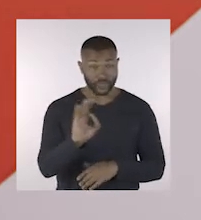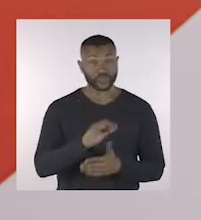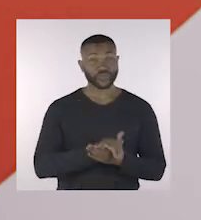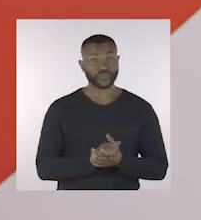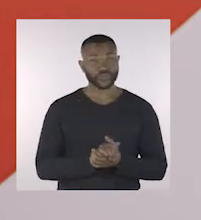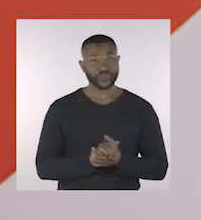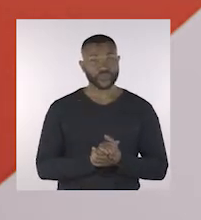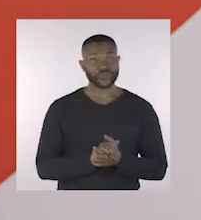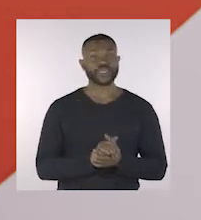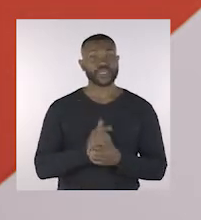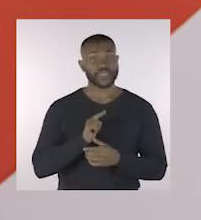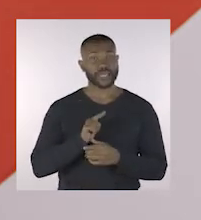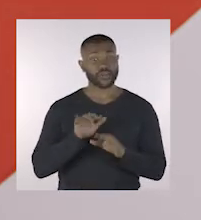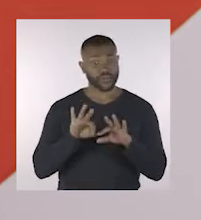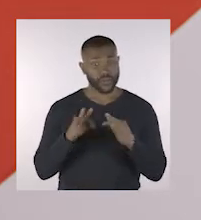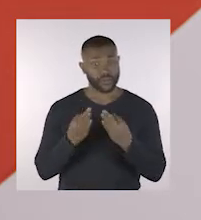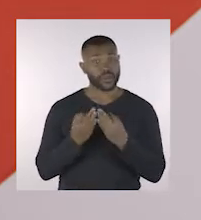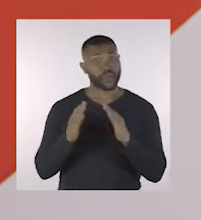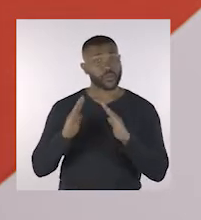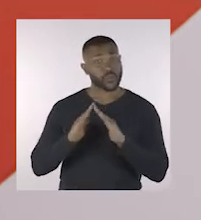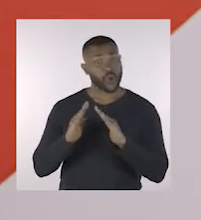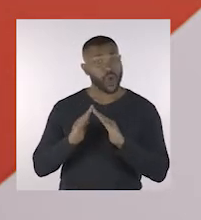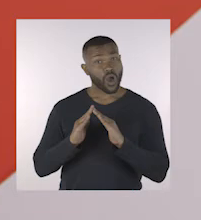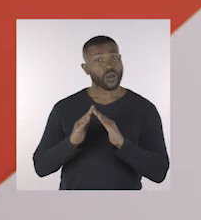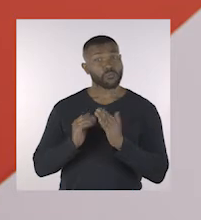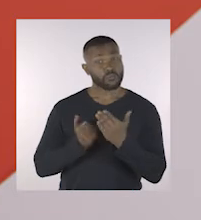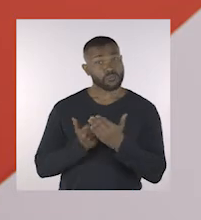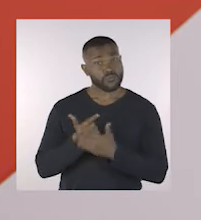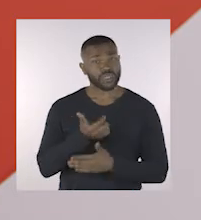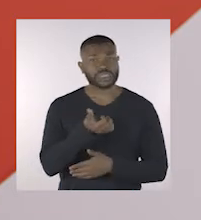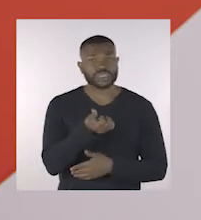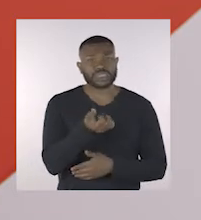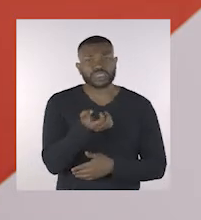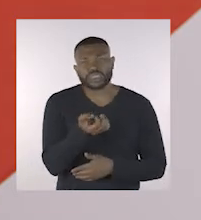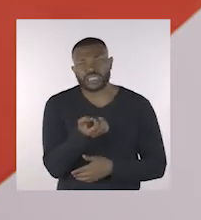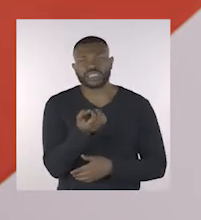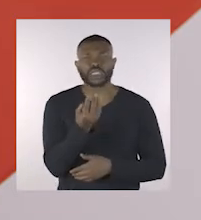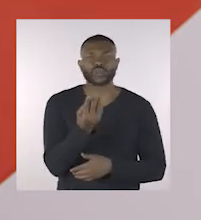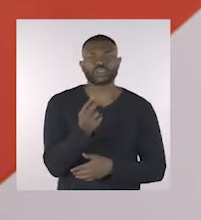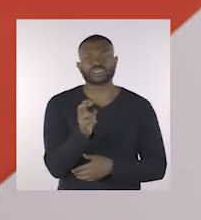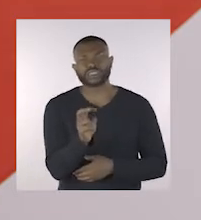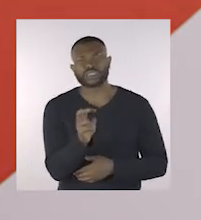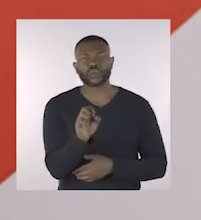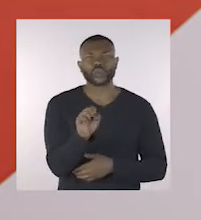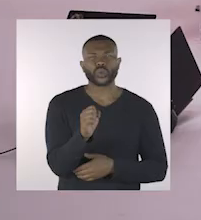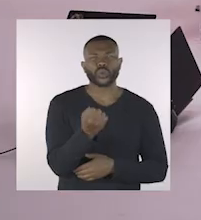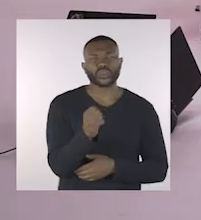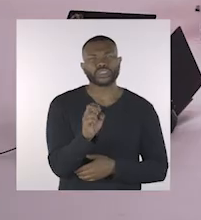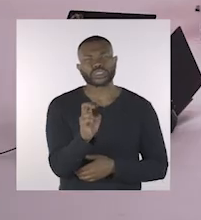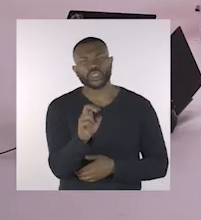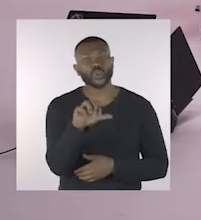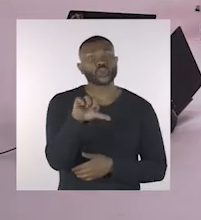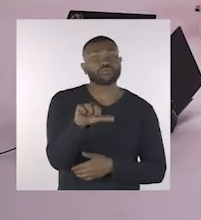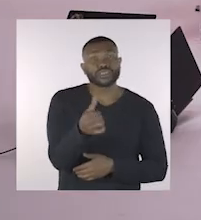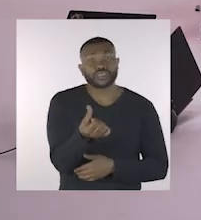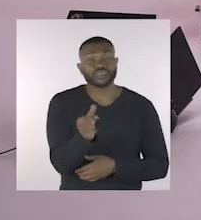dessa desse valor do imóvel e tem famílias morando de baixa renda pagando 6045